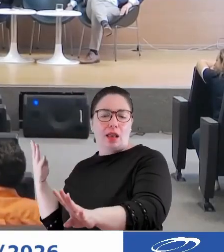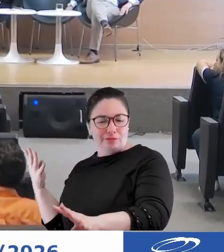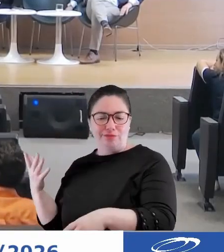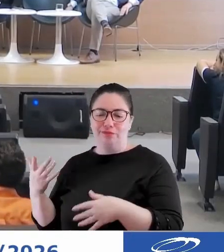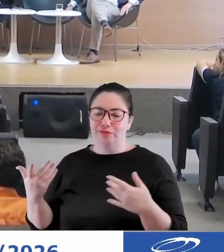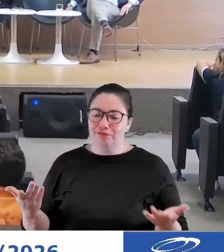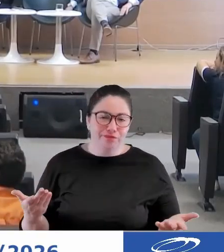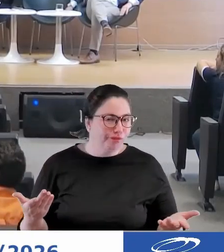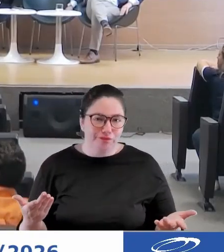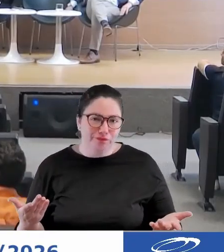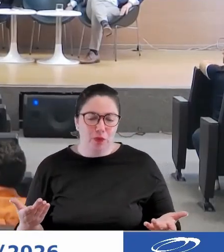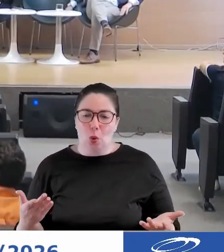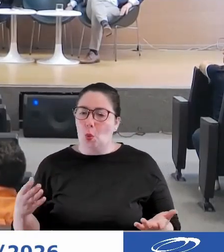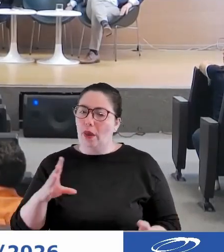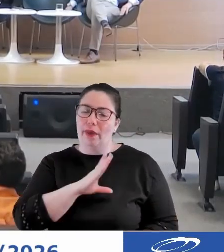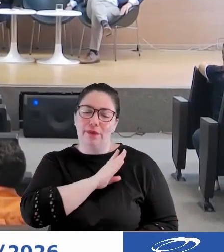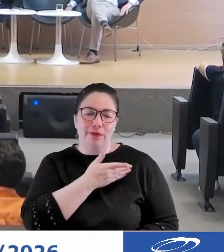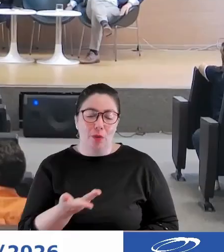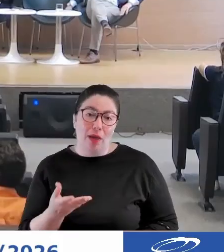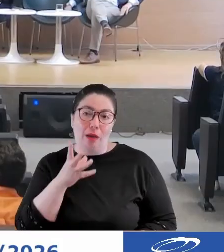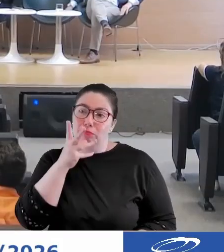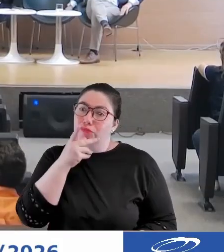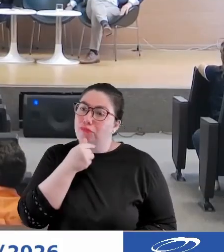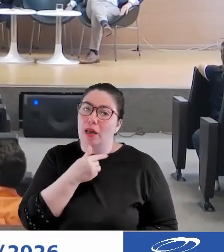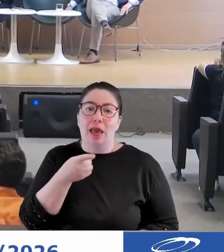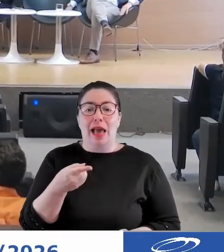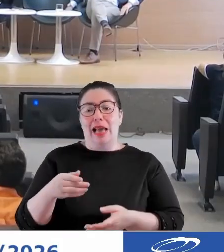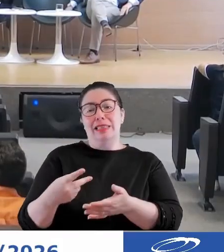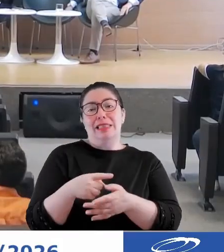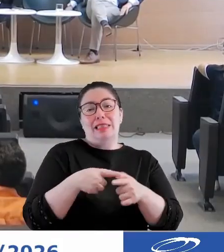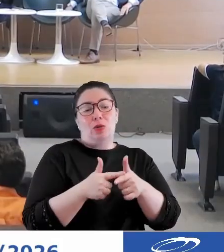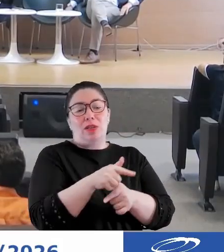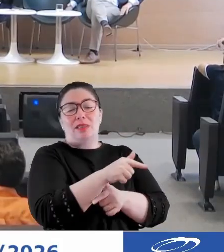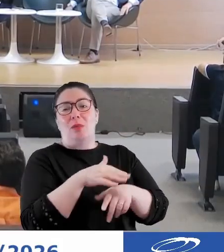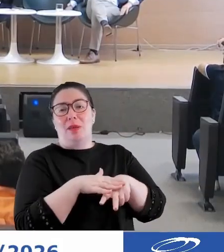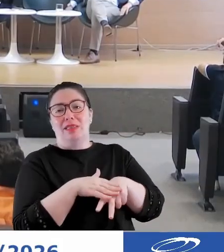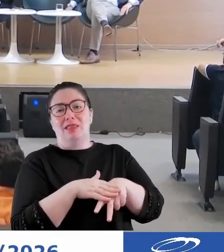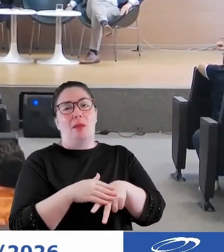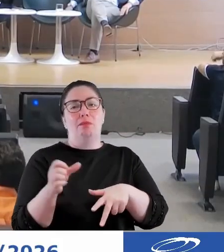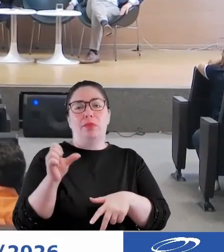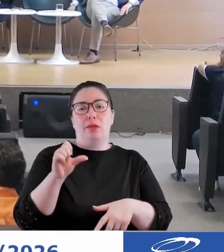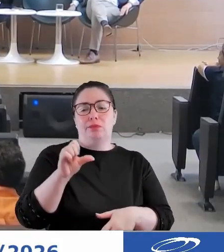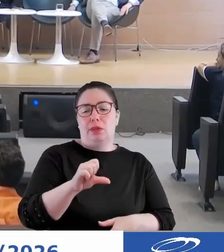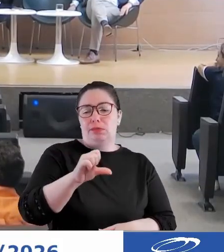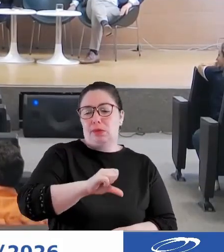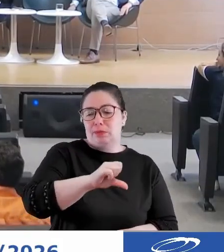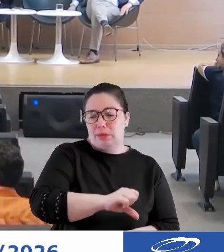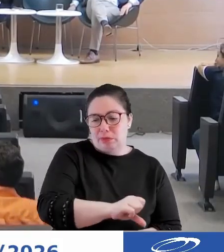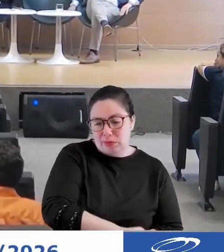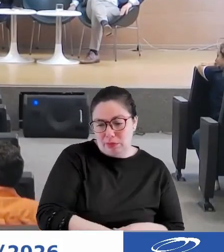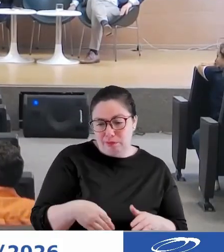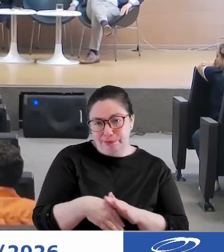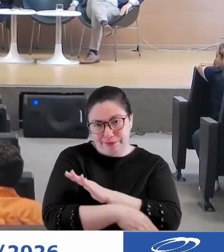né? E aí acaba demorando e o prognóstico vai só piorando, né? E eu queria também só fazer um outro comentário, que aqui